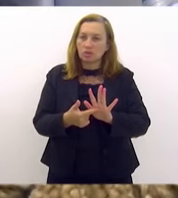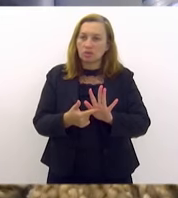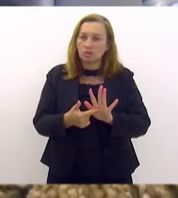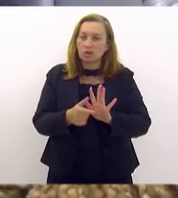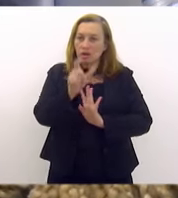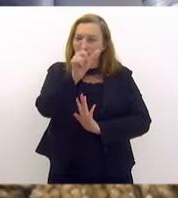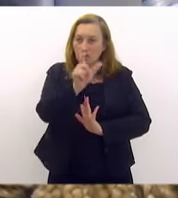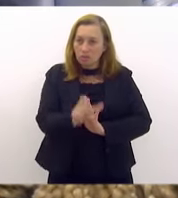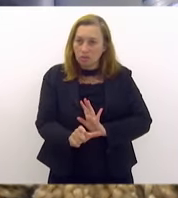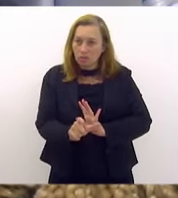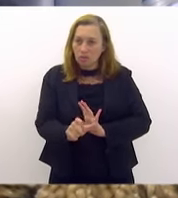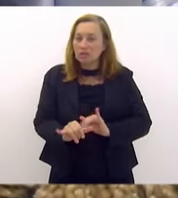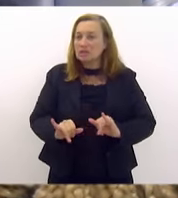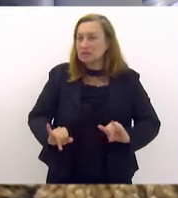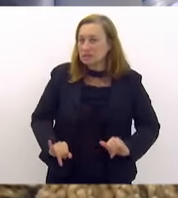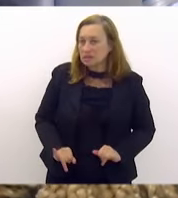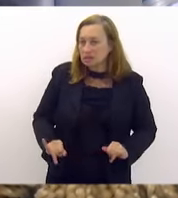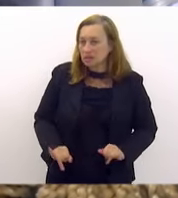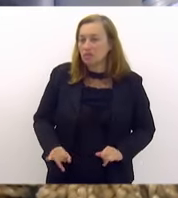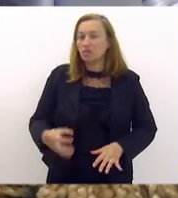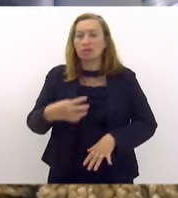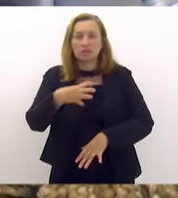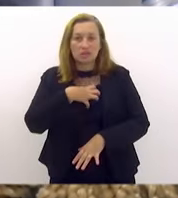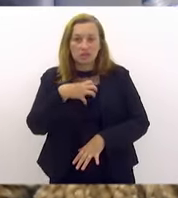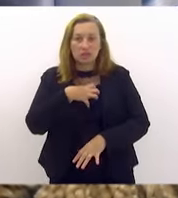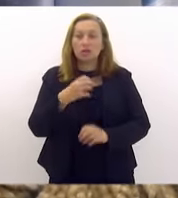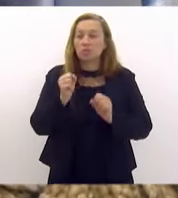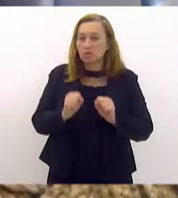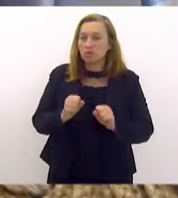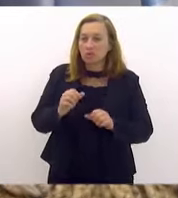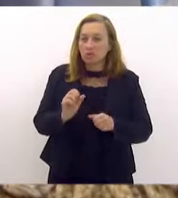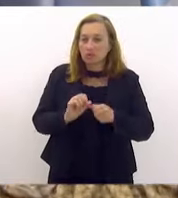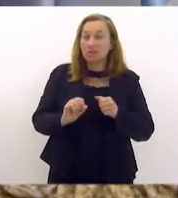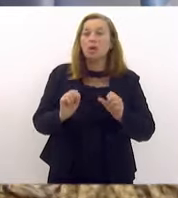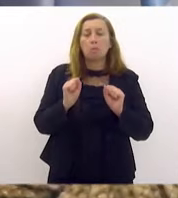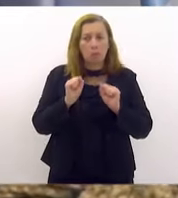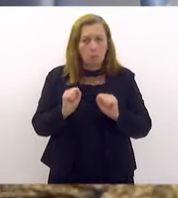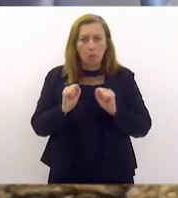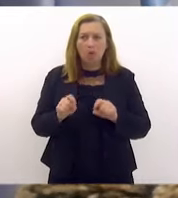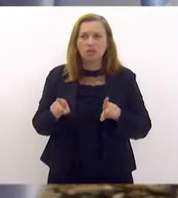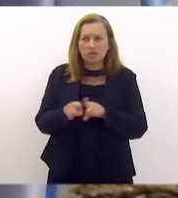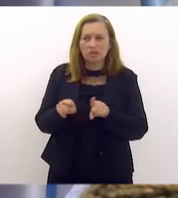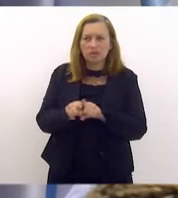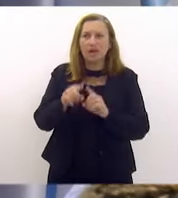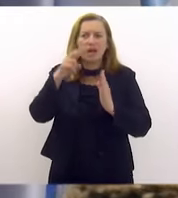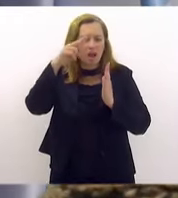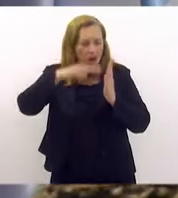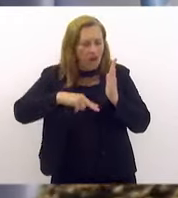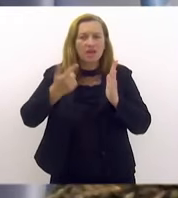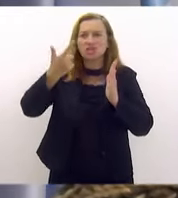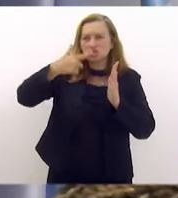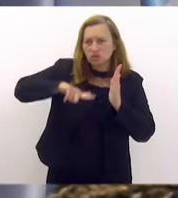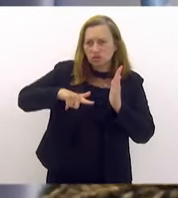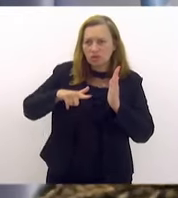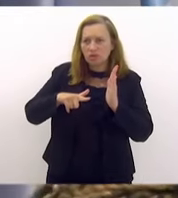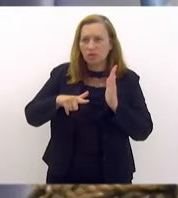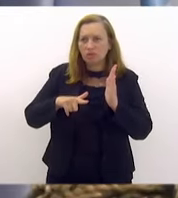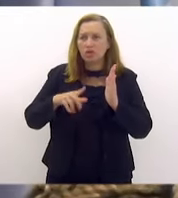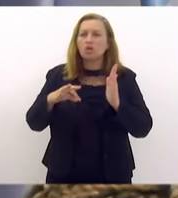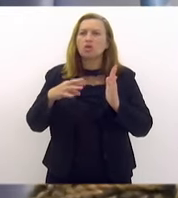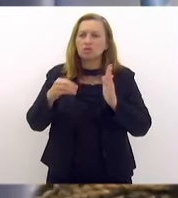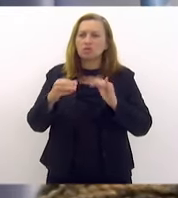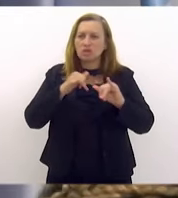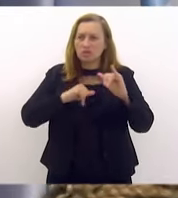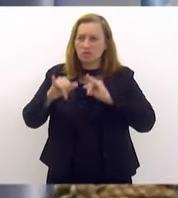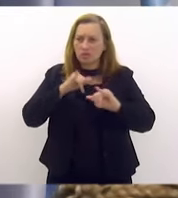vítima sentiu e o que acharia que pudesse ser feito então a gente pode reler inclusive as oitivas aqui